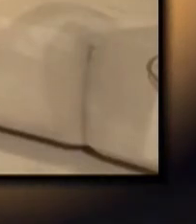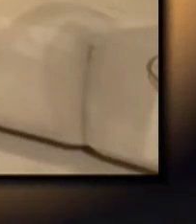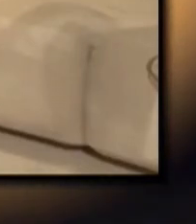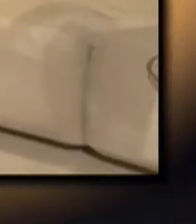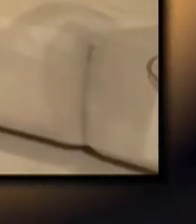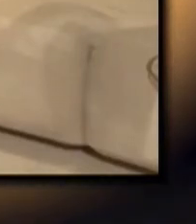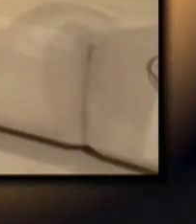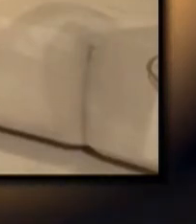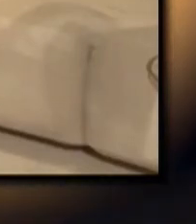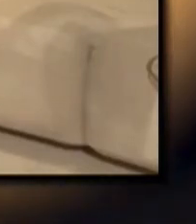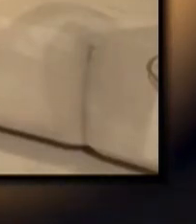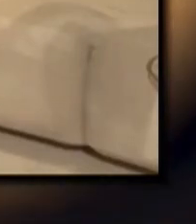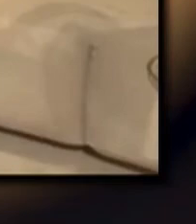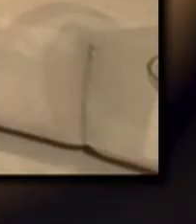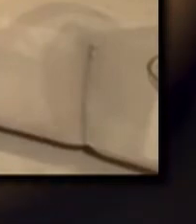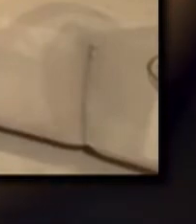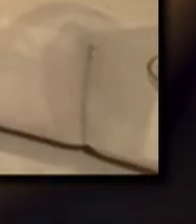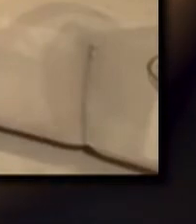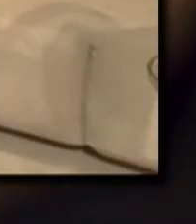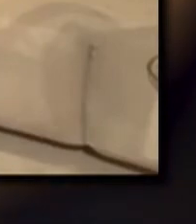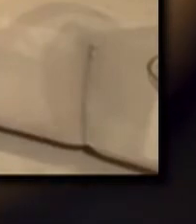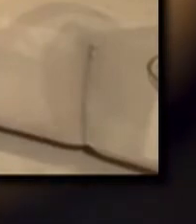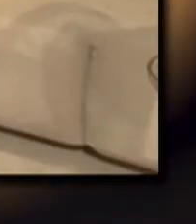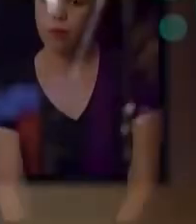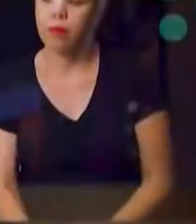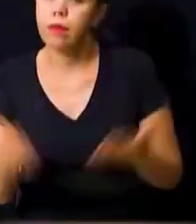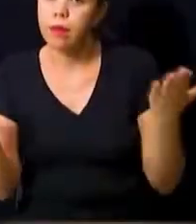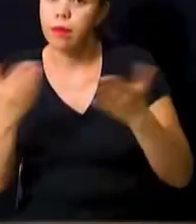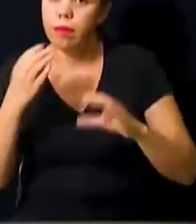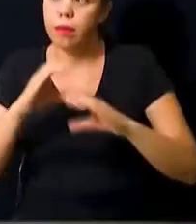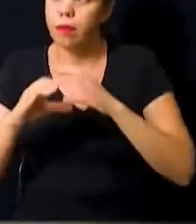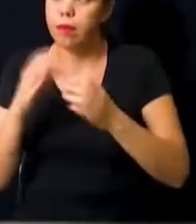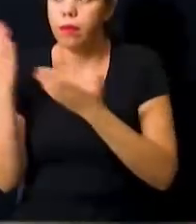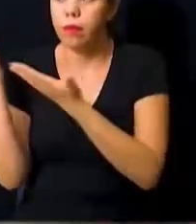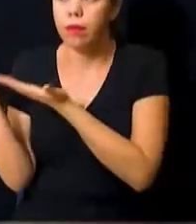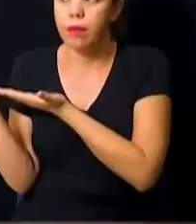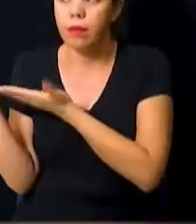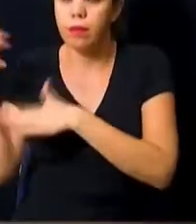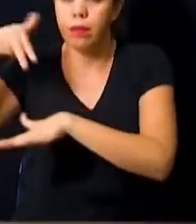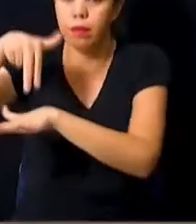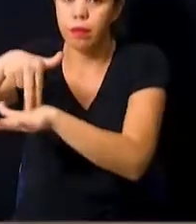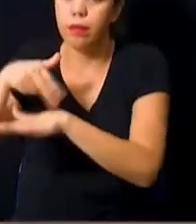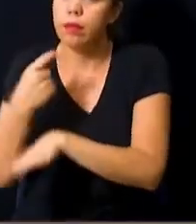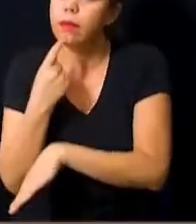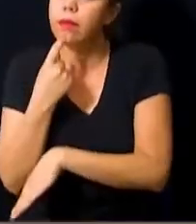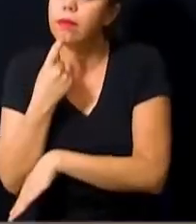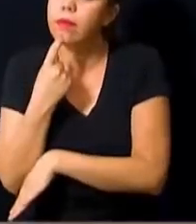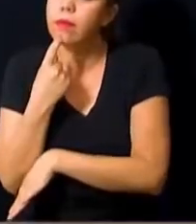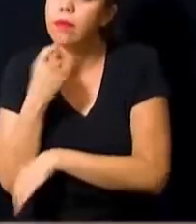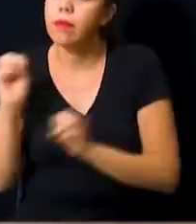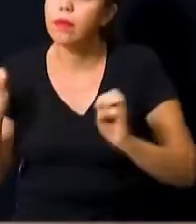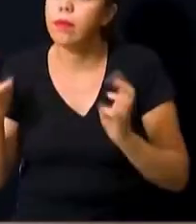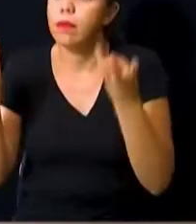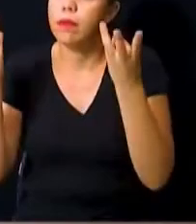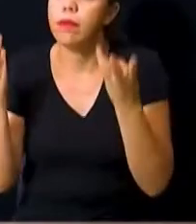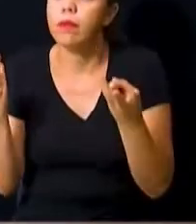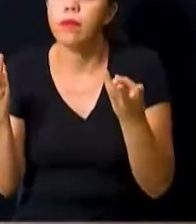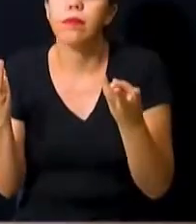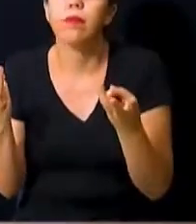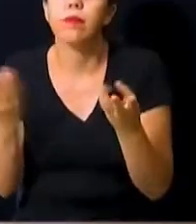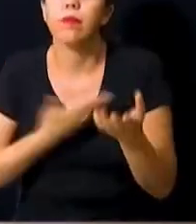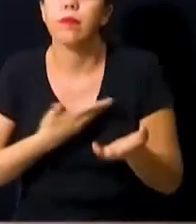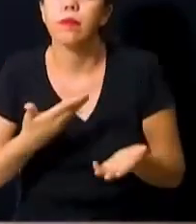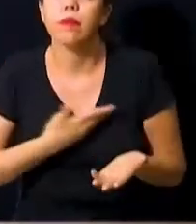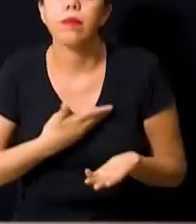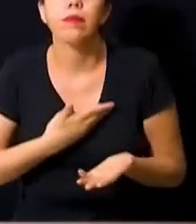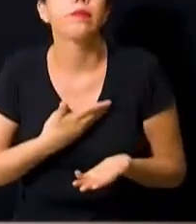que nunca olvidaré. E hoje hoje o cantor Rodriguinho se apresenta em Campinas. O show vai ser no Rancho